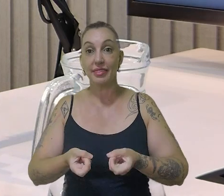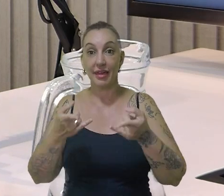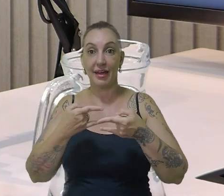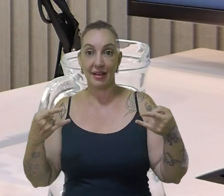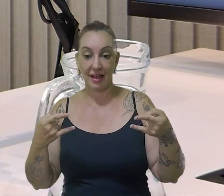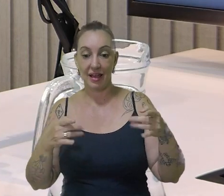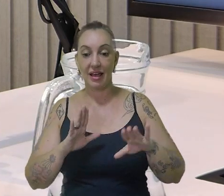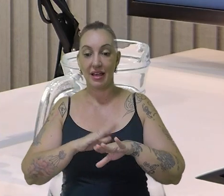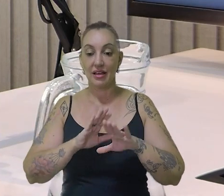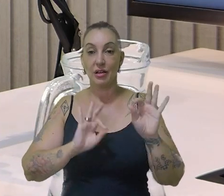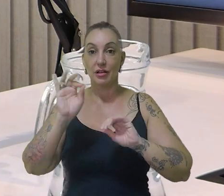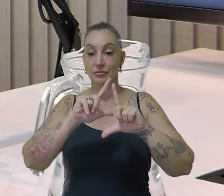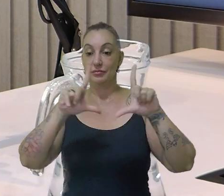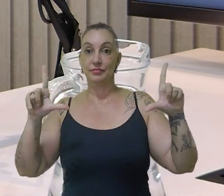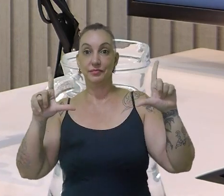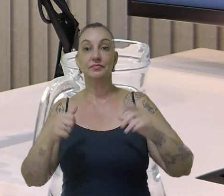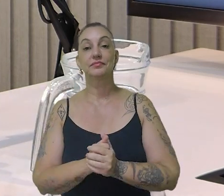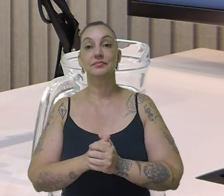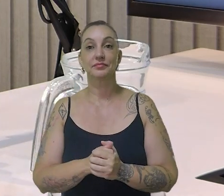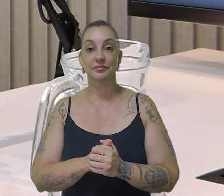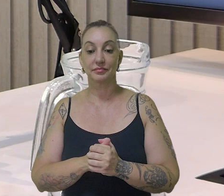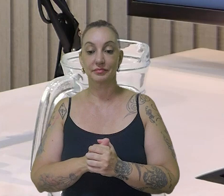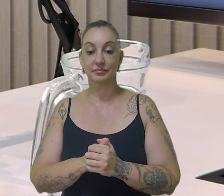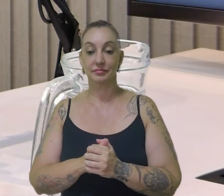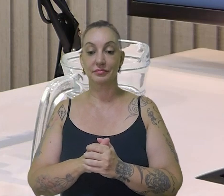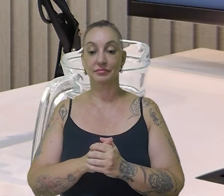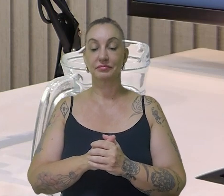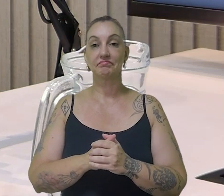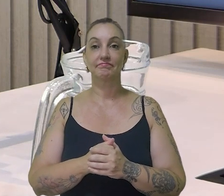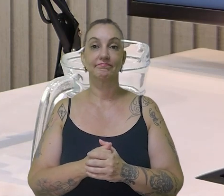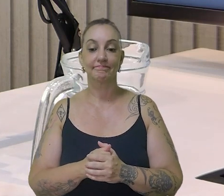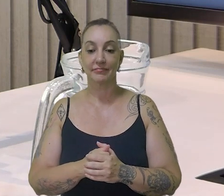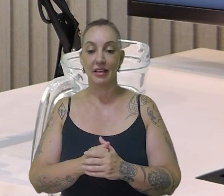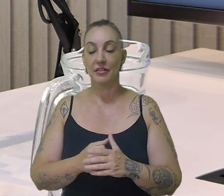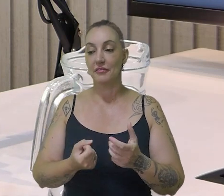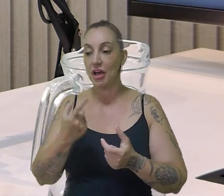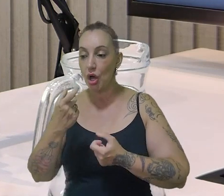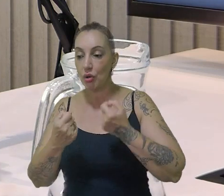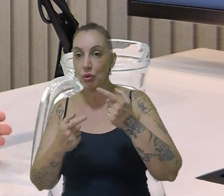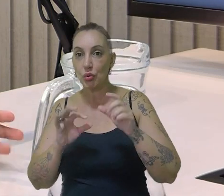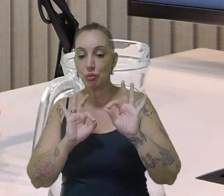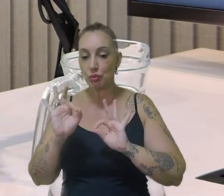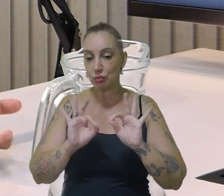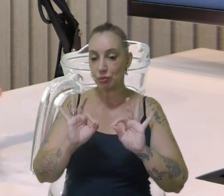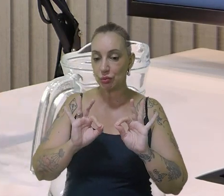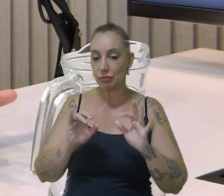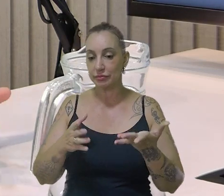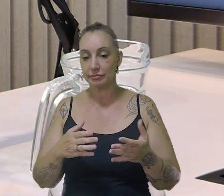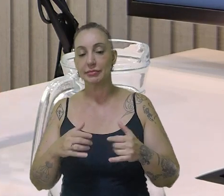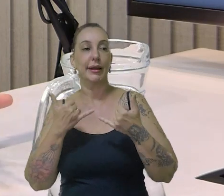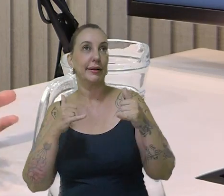aí às vezes eu montava cenário junto com ele pegava uma coisa ou outra para para operar mas não era muito recomendado né